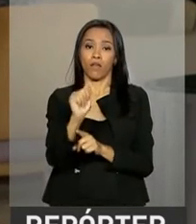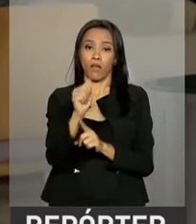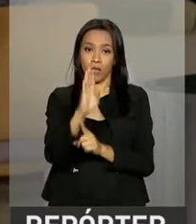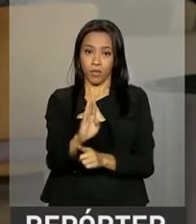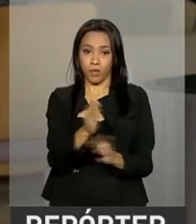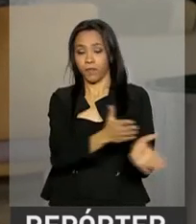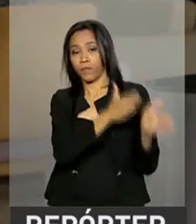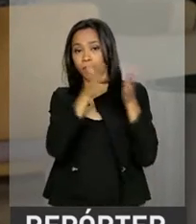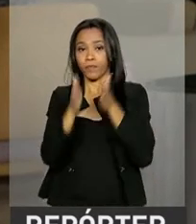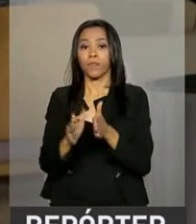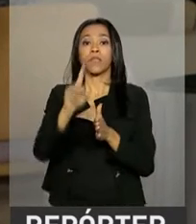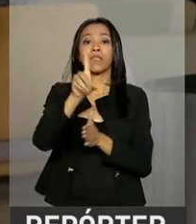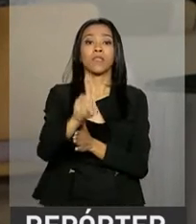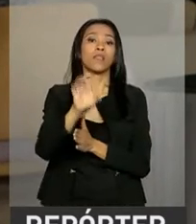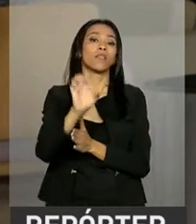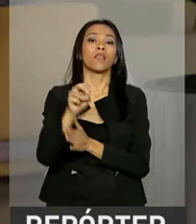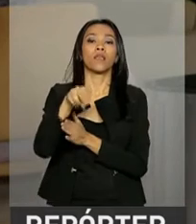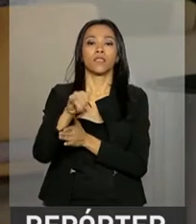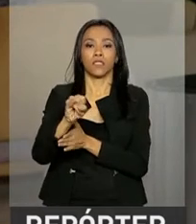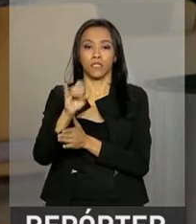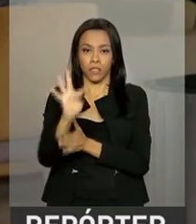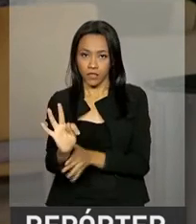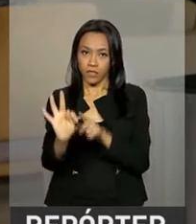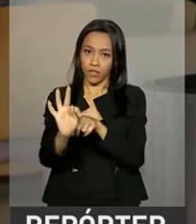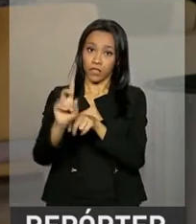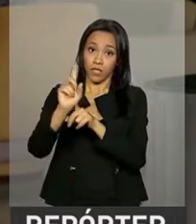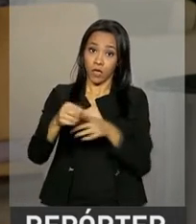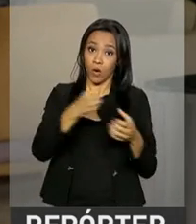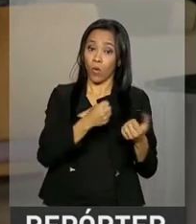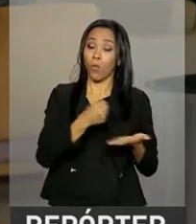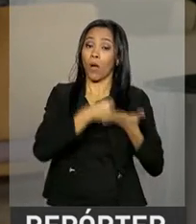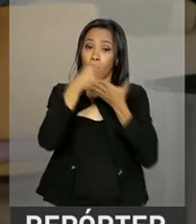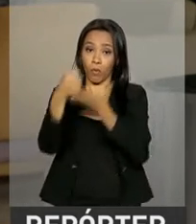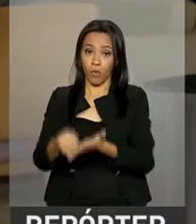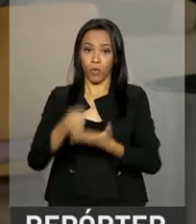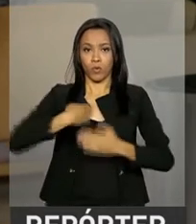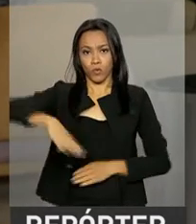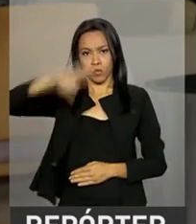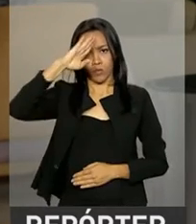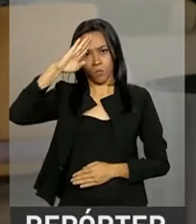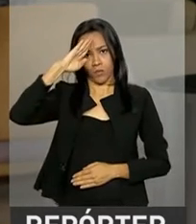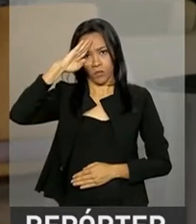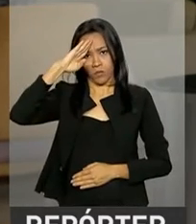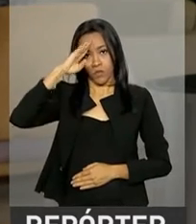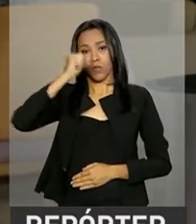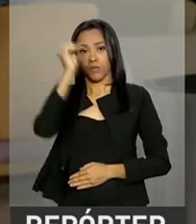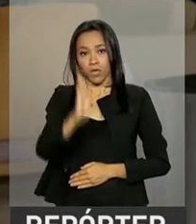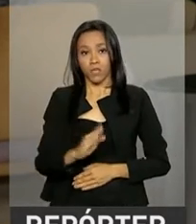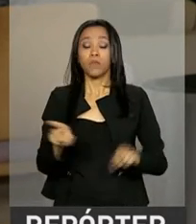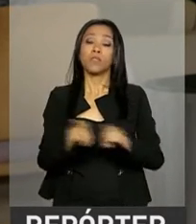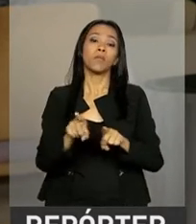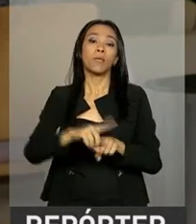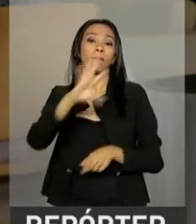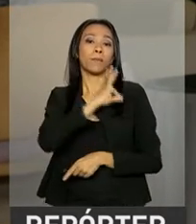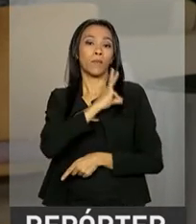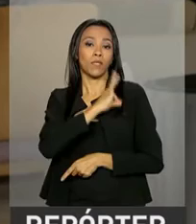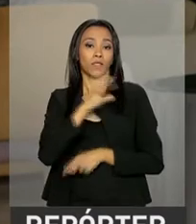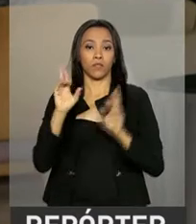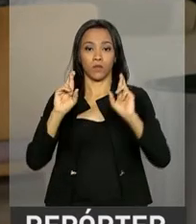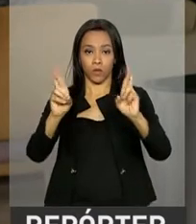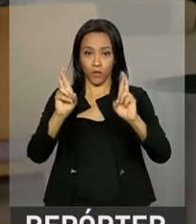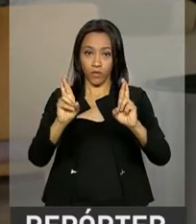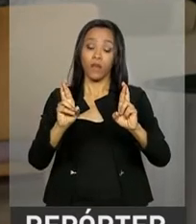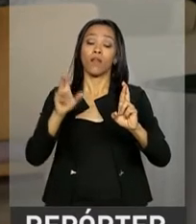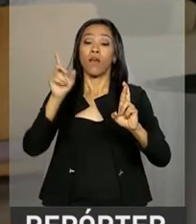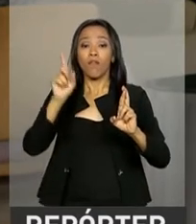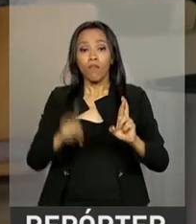Departamento Nacional de Infraestrutura de Transportes, com apoio do Exército Brasileiro e também da Polícia Rodoviária Federal,